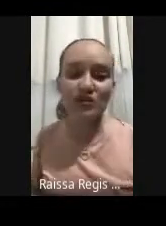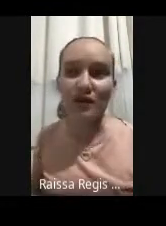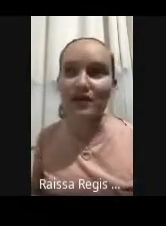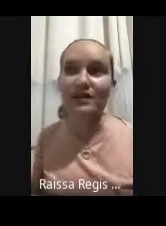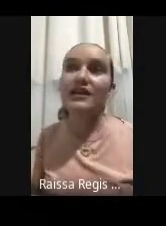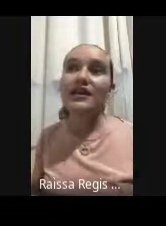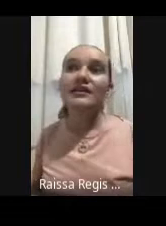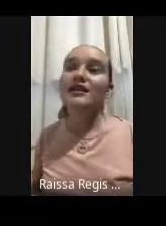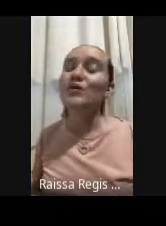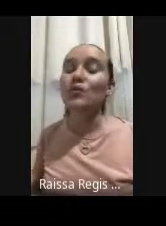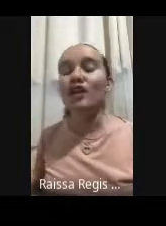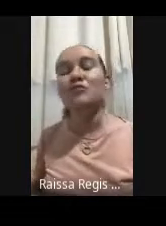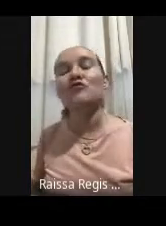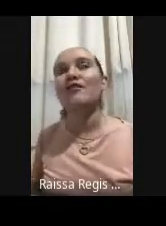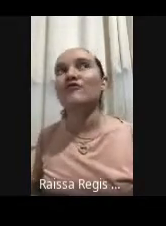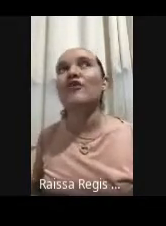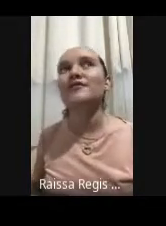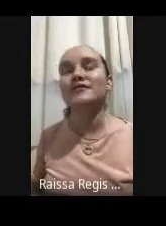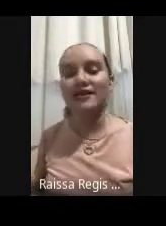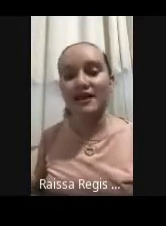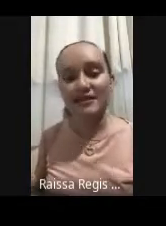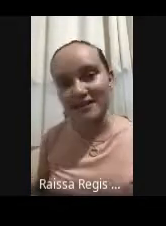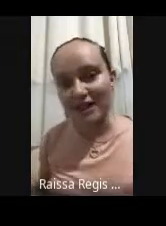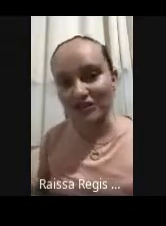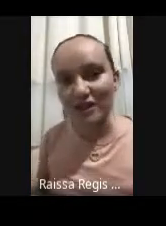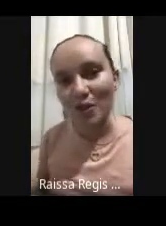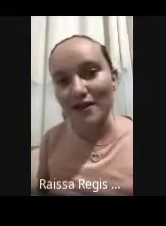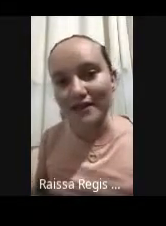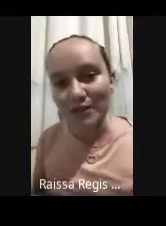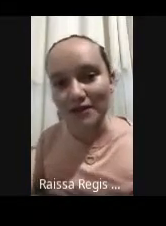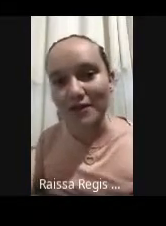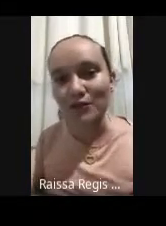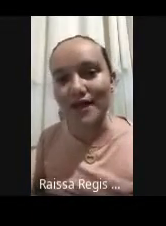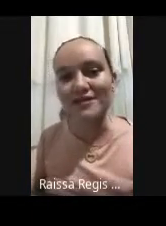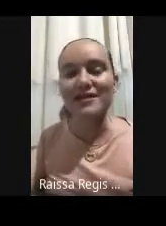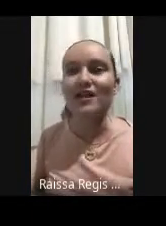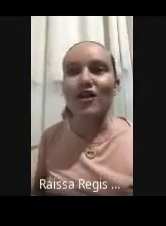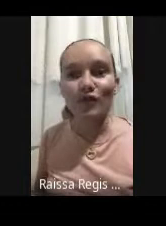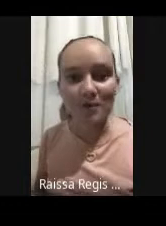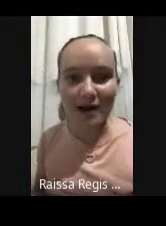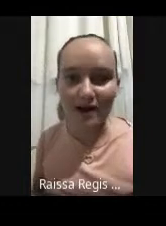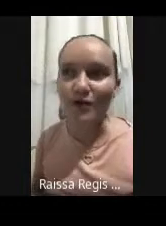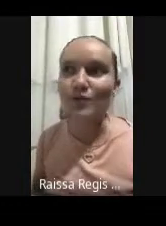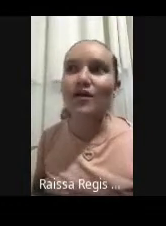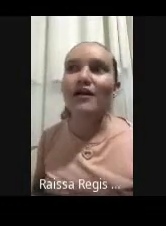história da sua família. Então, com o tempo, foi se criando essa necessidade de ter uma língua que pudesse ser